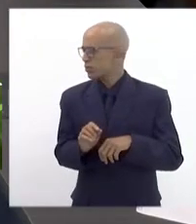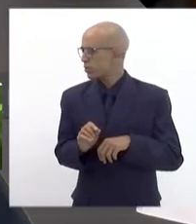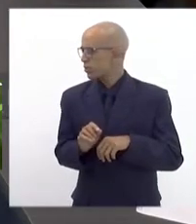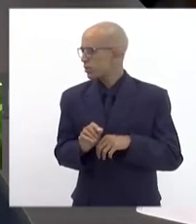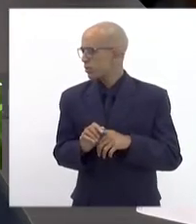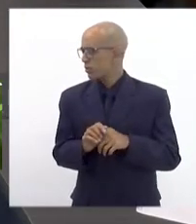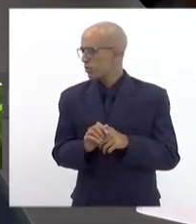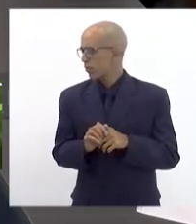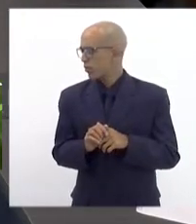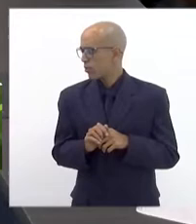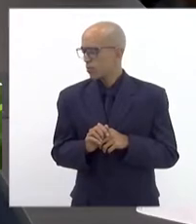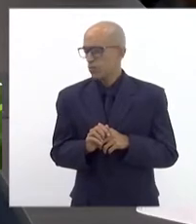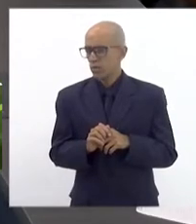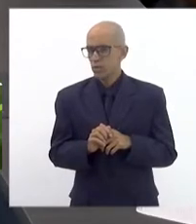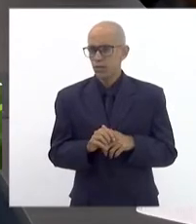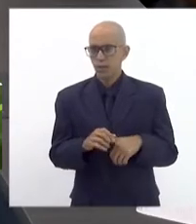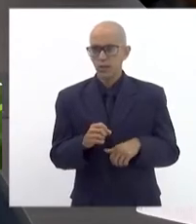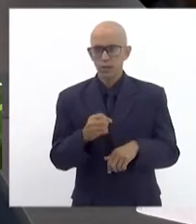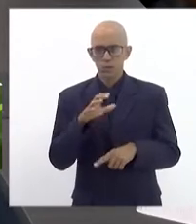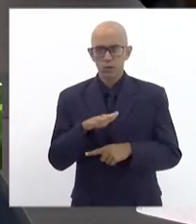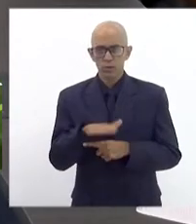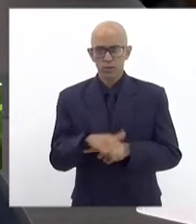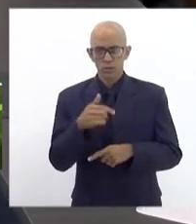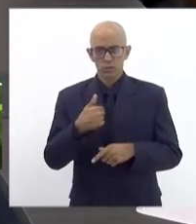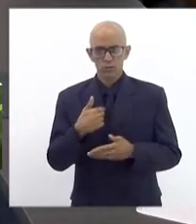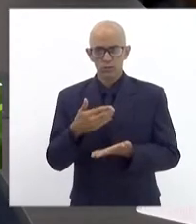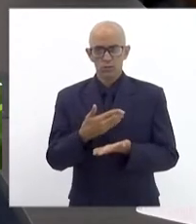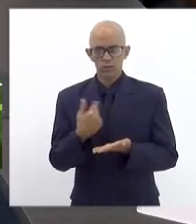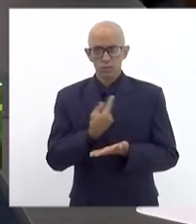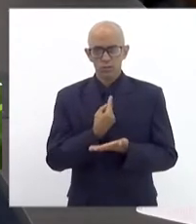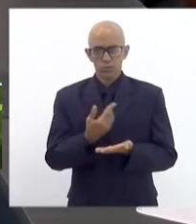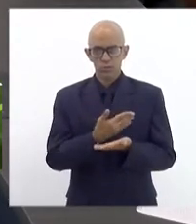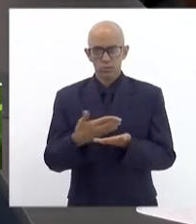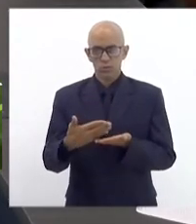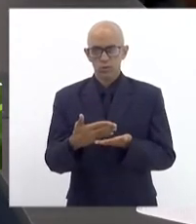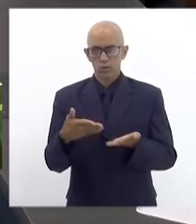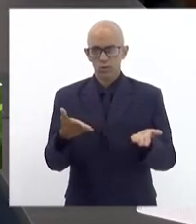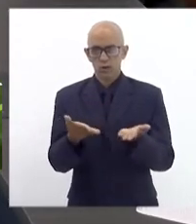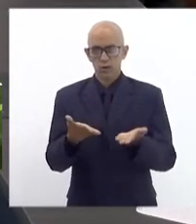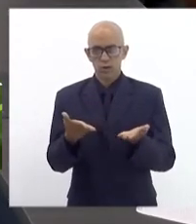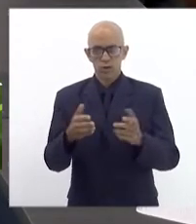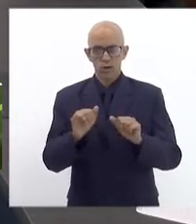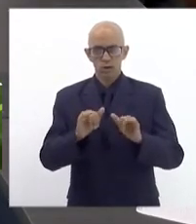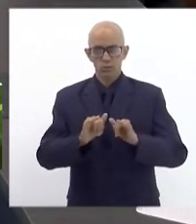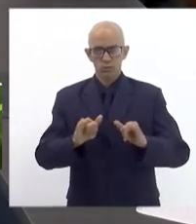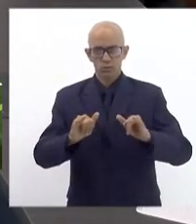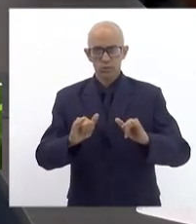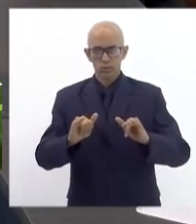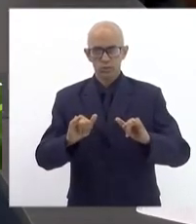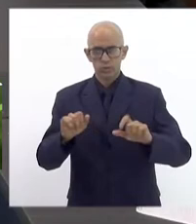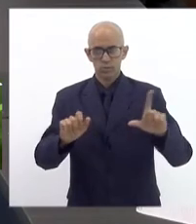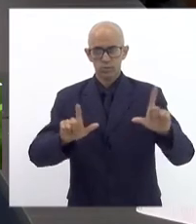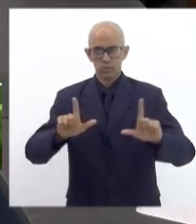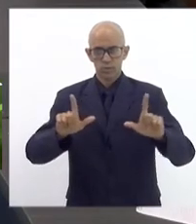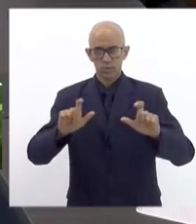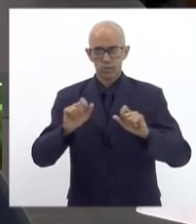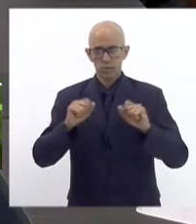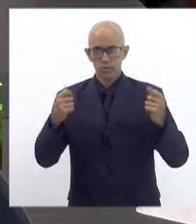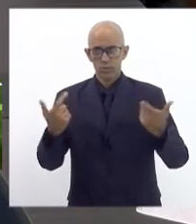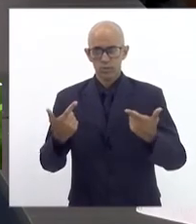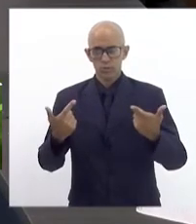tarde. Estamos iniciando neste momento, com transmissão pela TV Alerj, a audiência